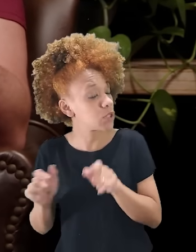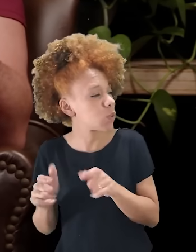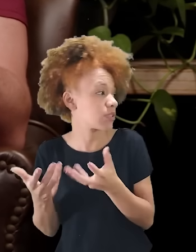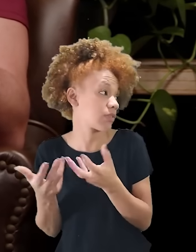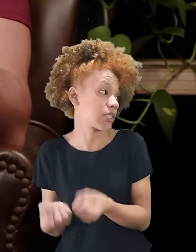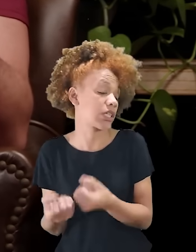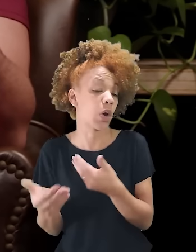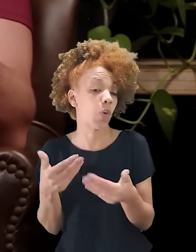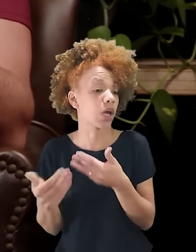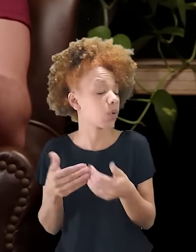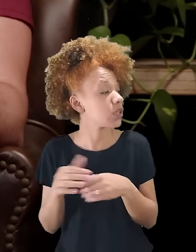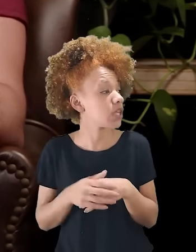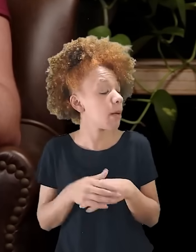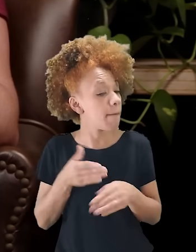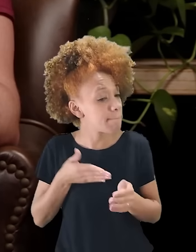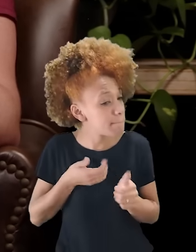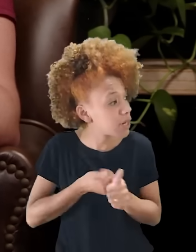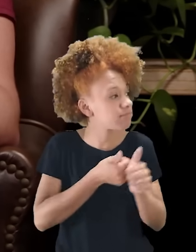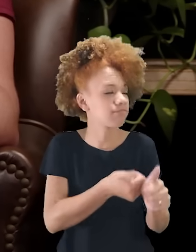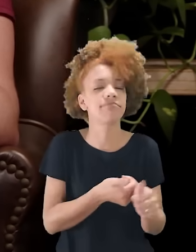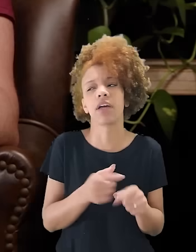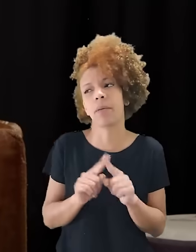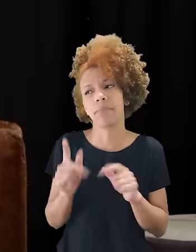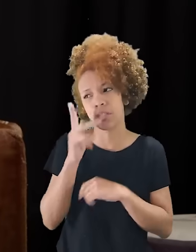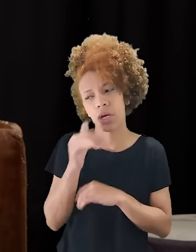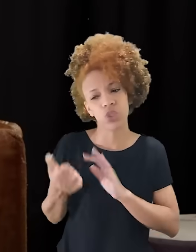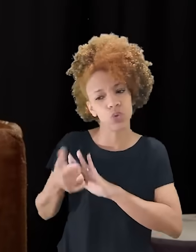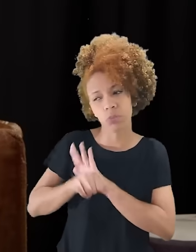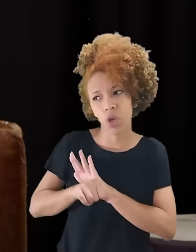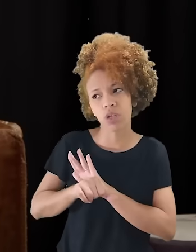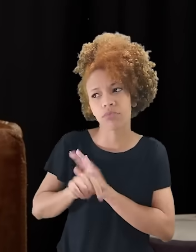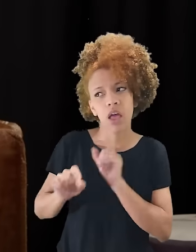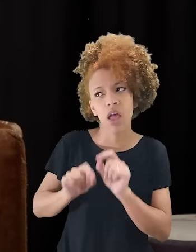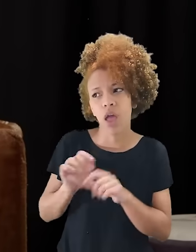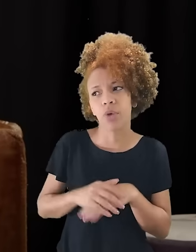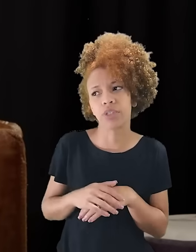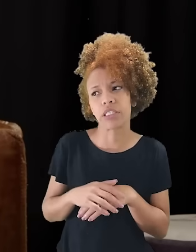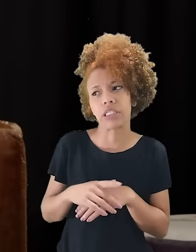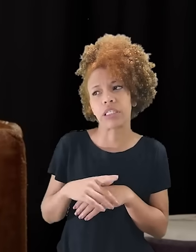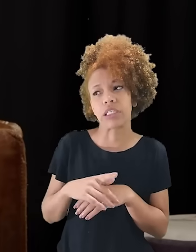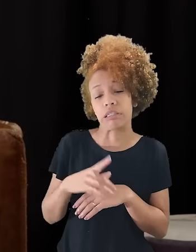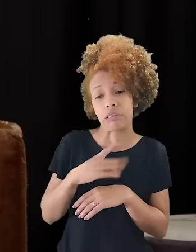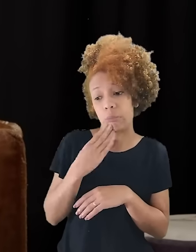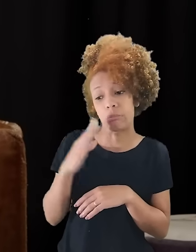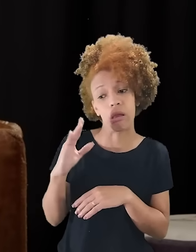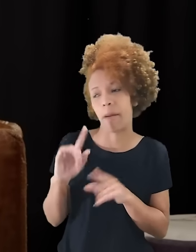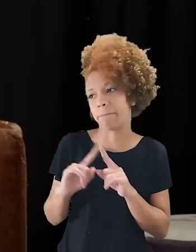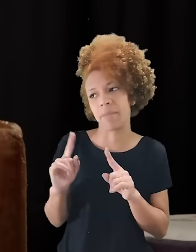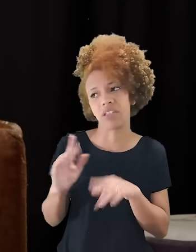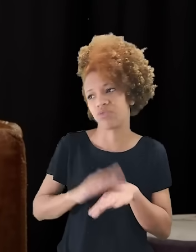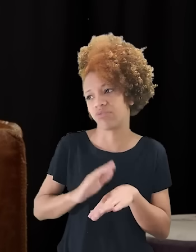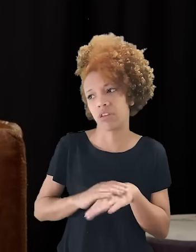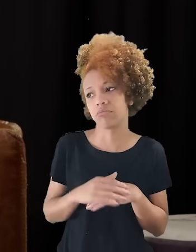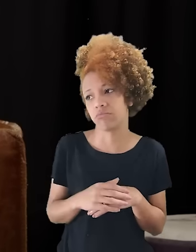pessoas vão topar qualquer coisa para seguir esse caminho é mas eu acho que os piores são os que cumprem não promete que promete não cumpre